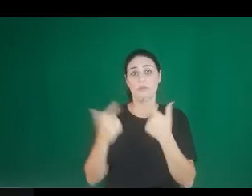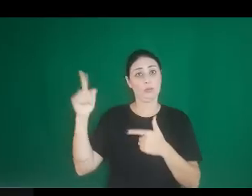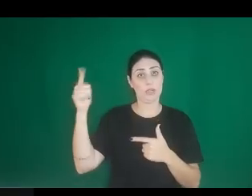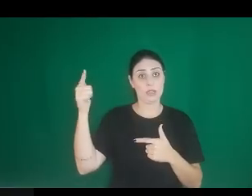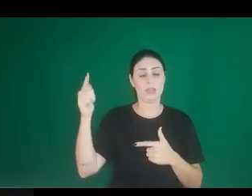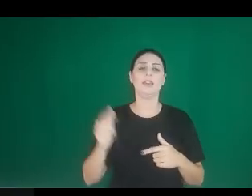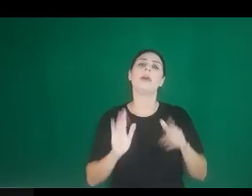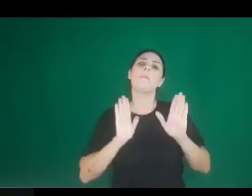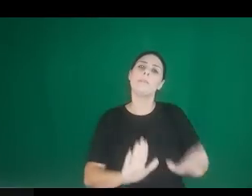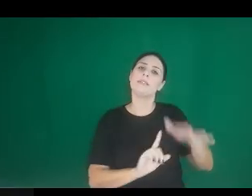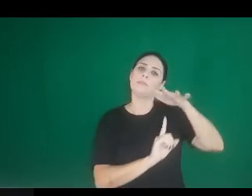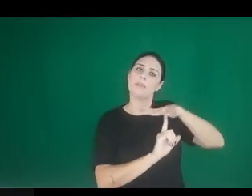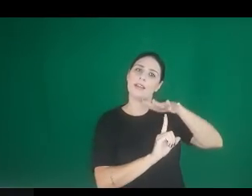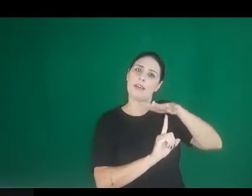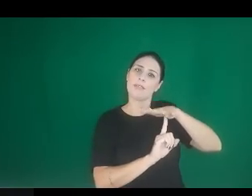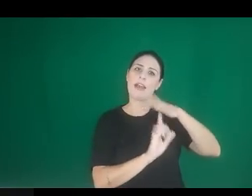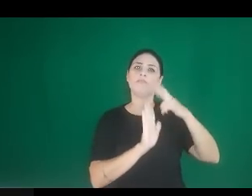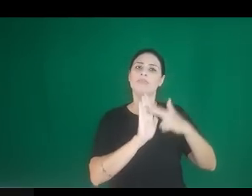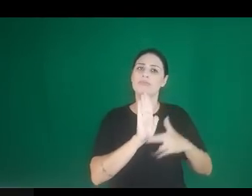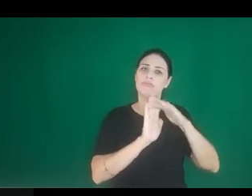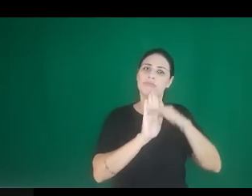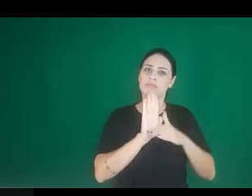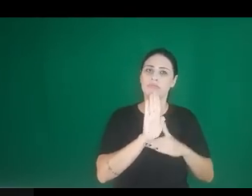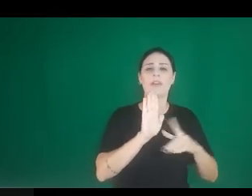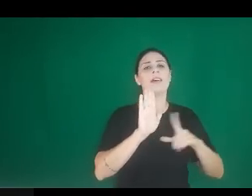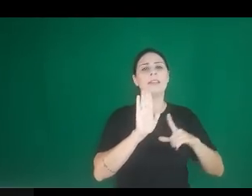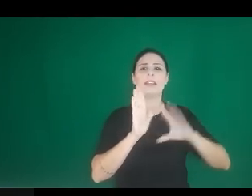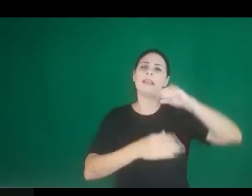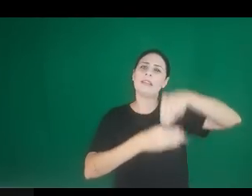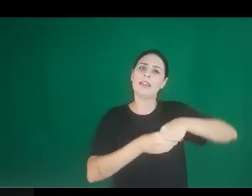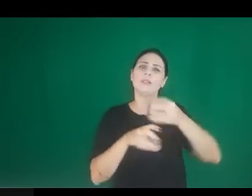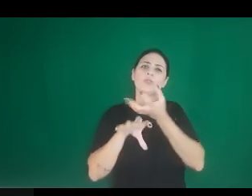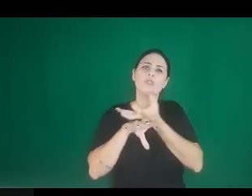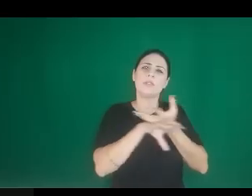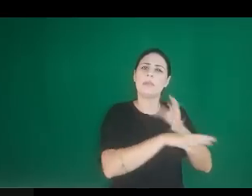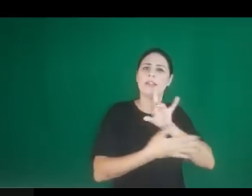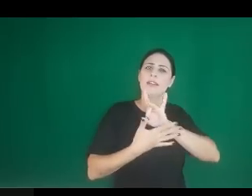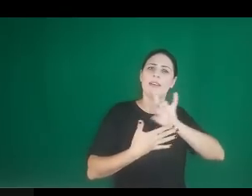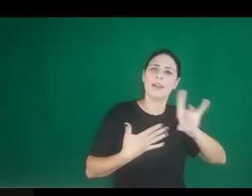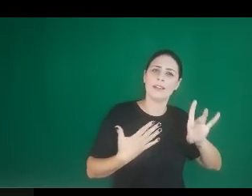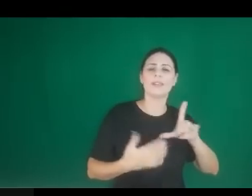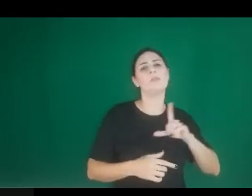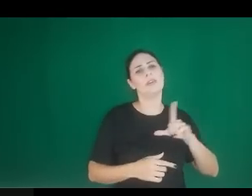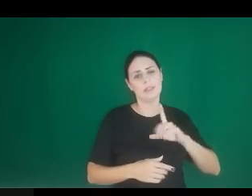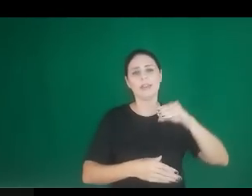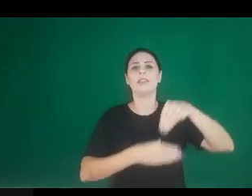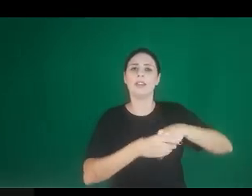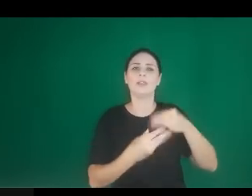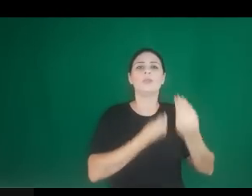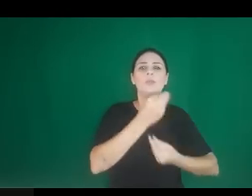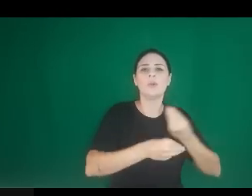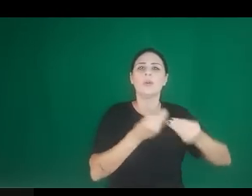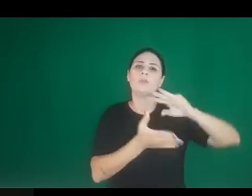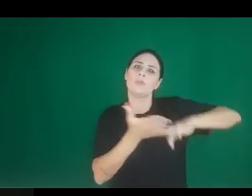metodologia, desses encaminhamentos. Já o referencial do Paraná já traz um pouco nos textos de cada componente curricular, eles sinalizam